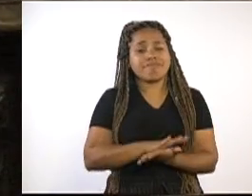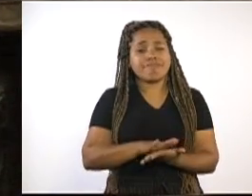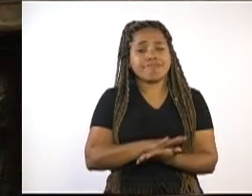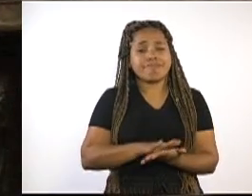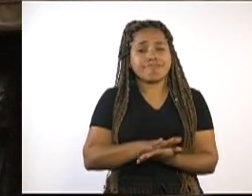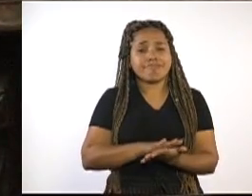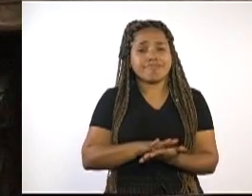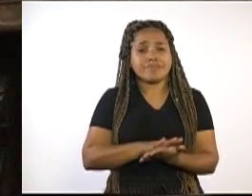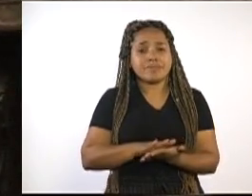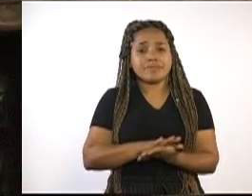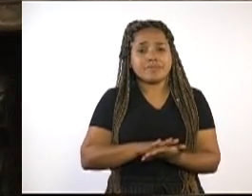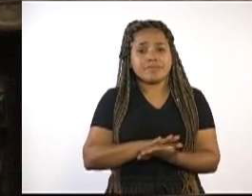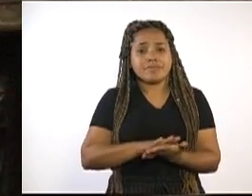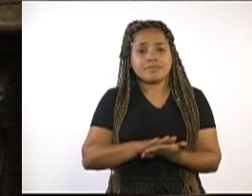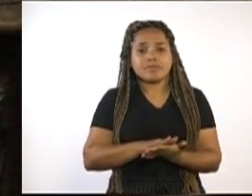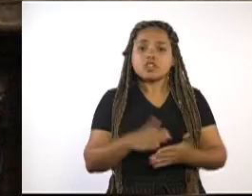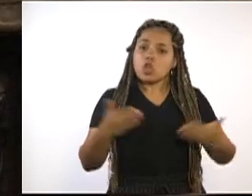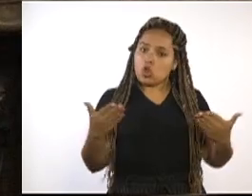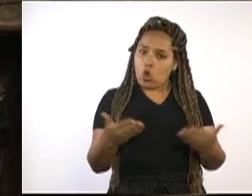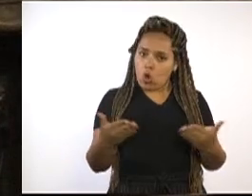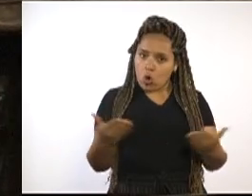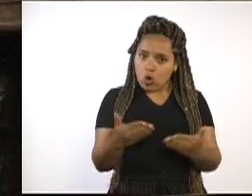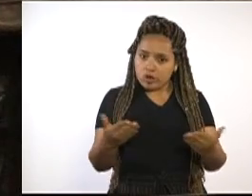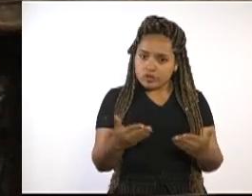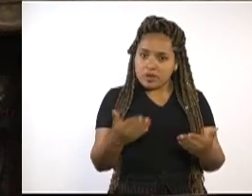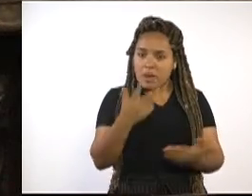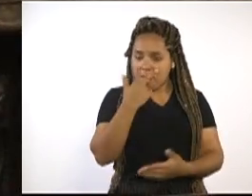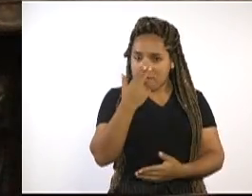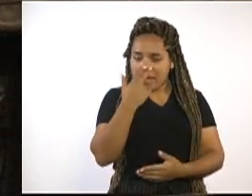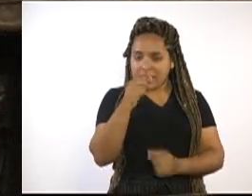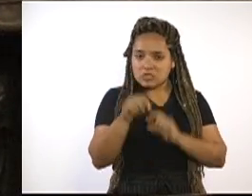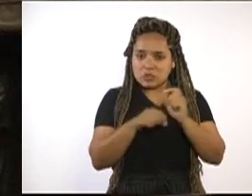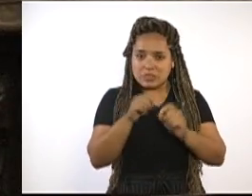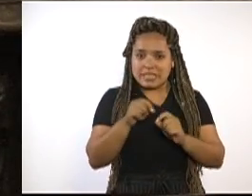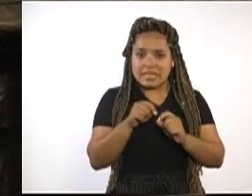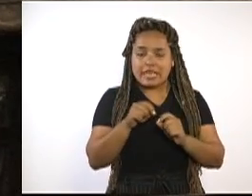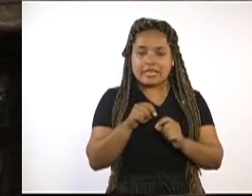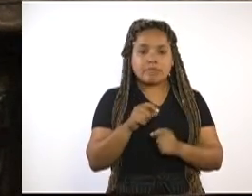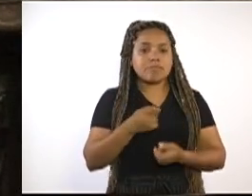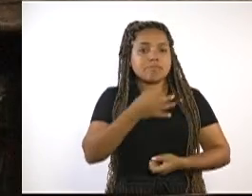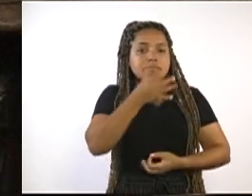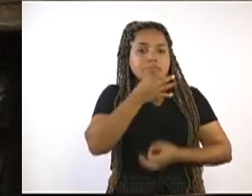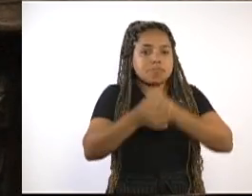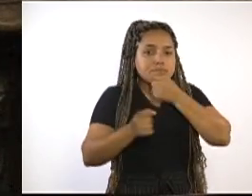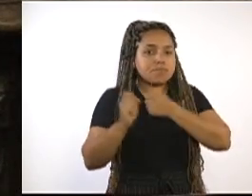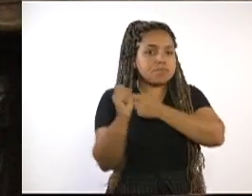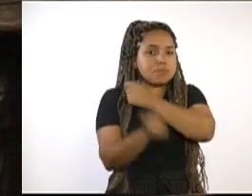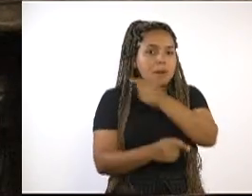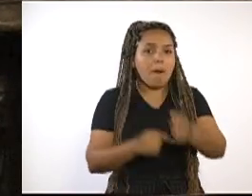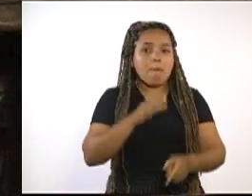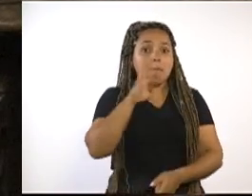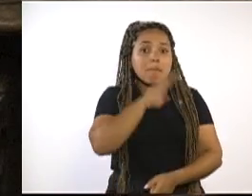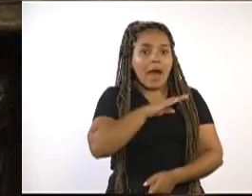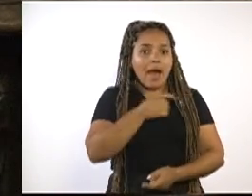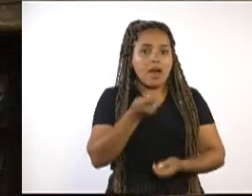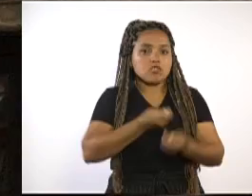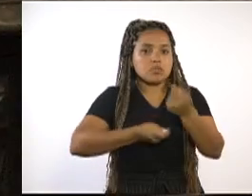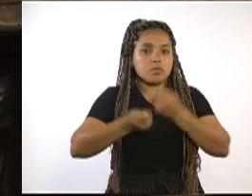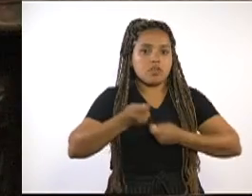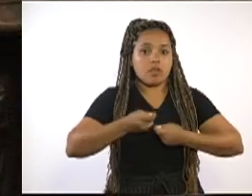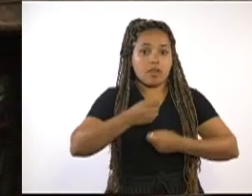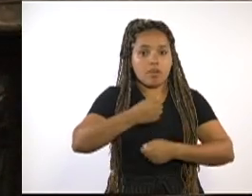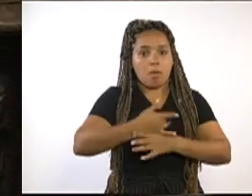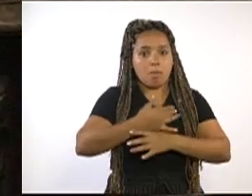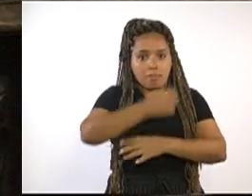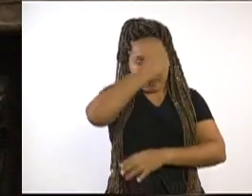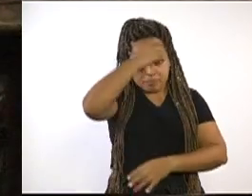E hoje então critica-se muito a administração municipal, como se fosse responsabilidade